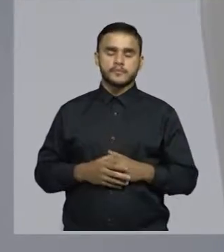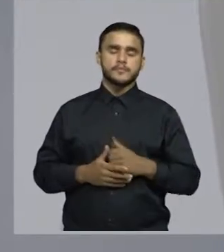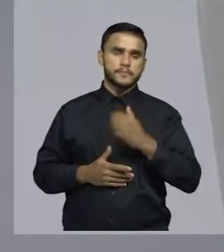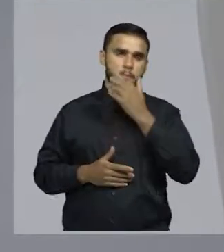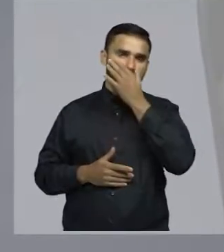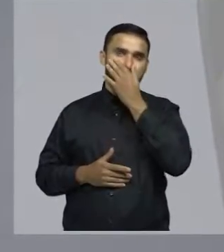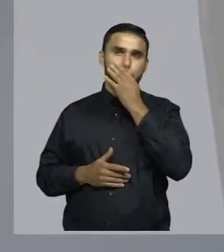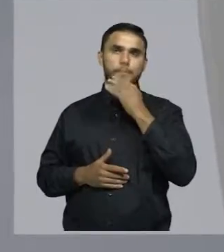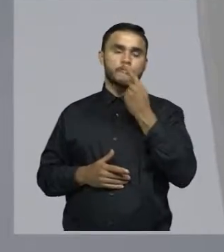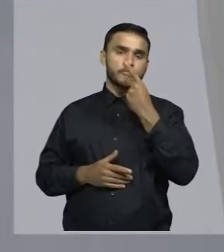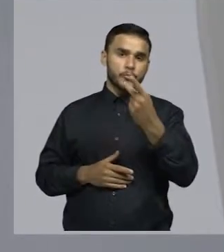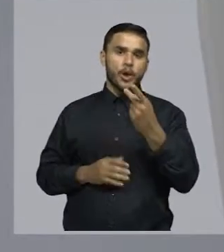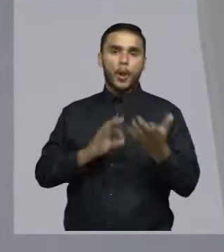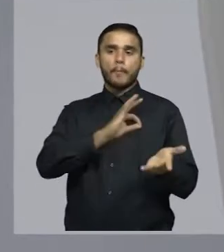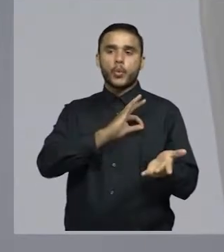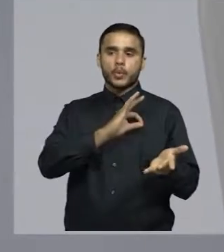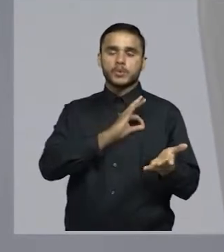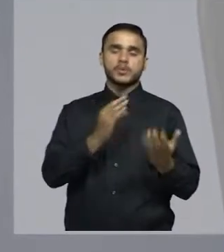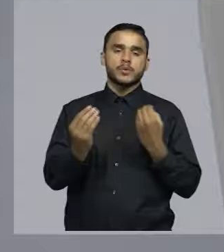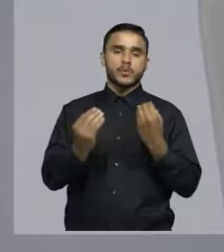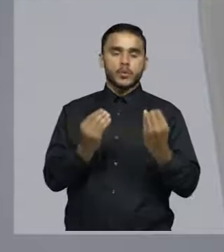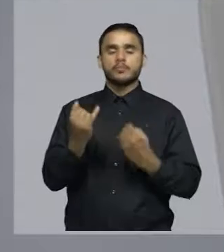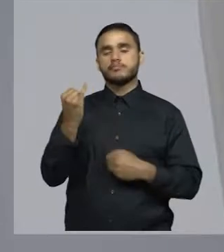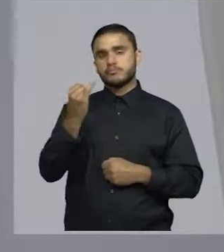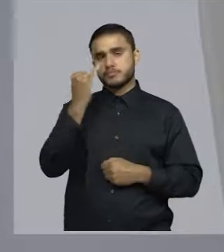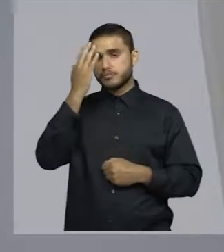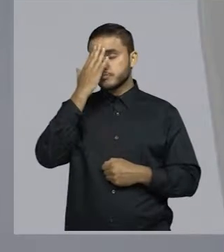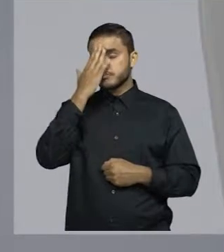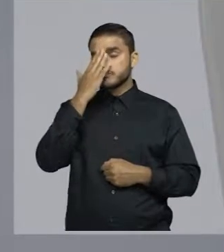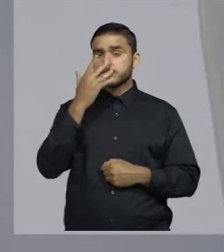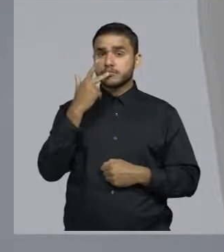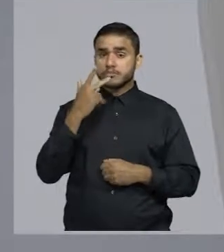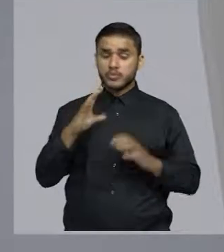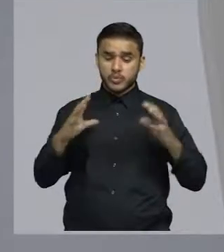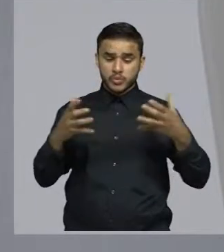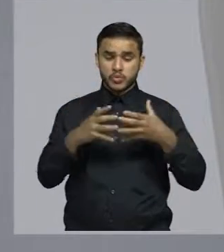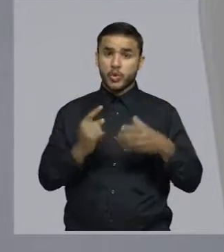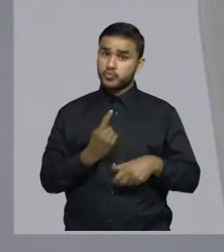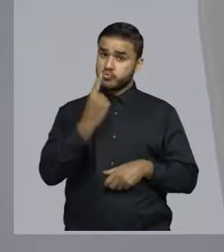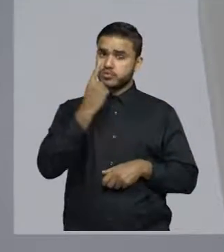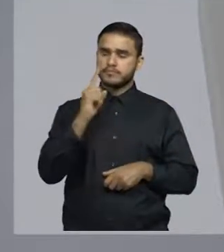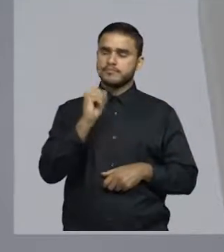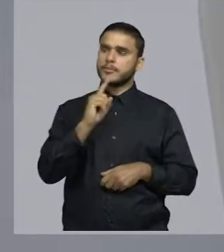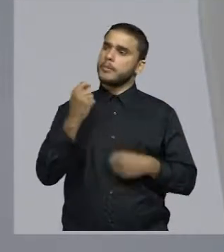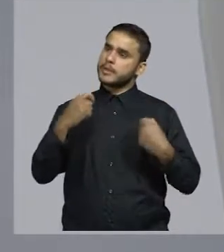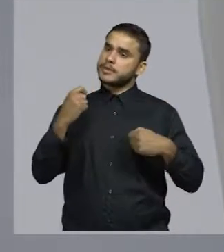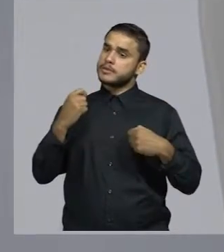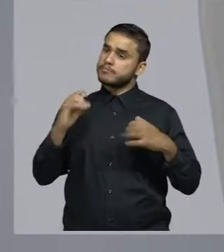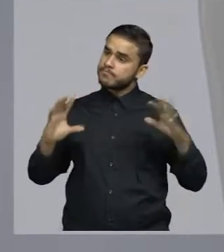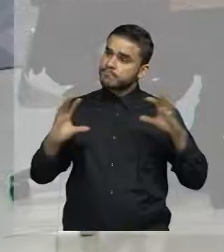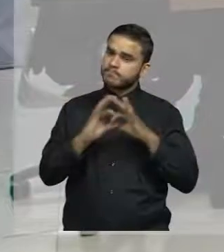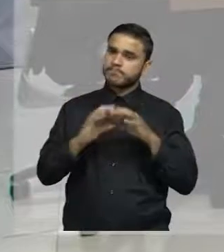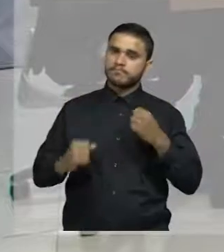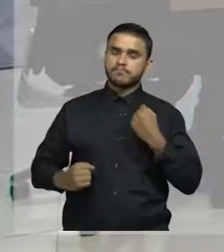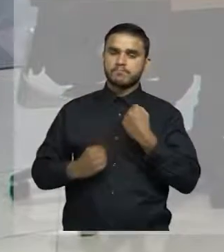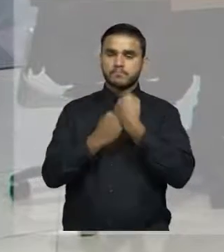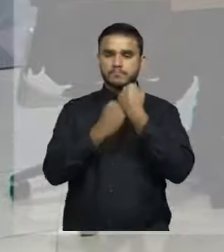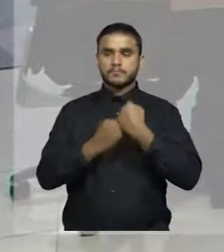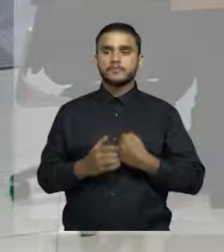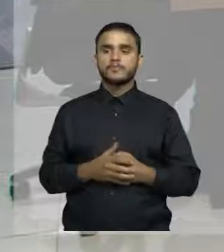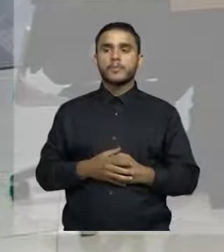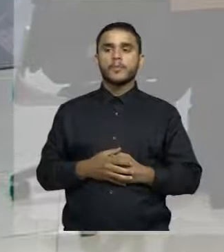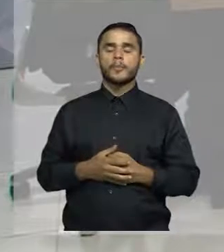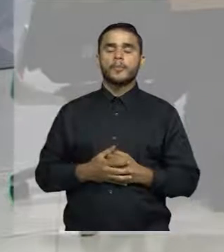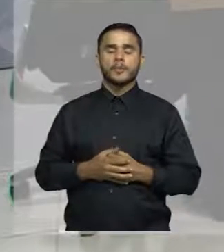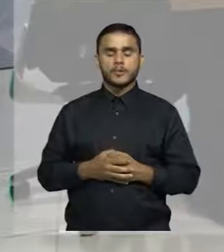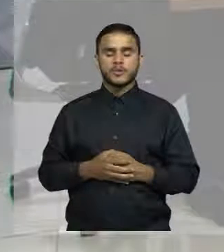na questão, por exemplo, policial, que é necessária, né? Mas ela só não é suficiente. Eu, inclusive, me permito